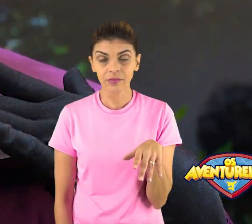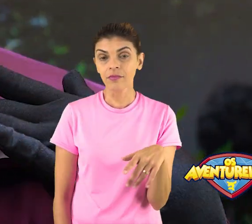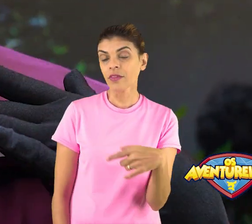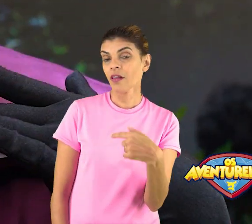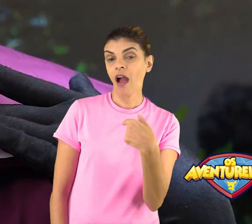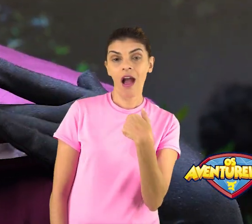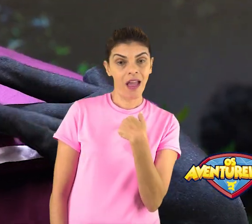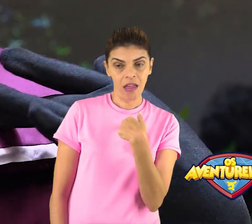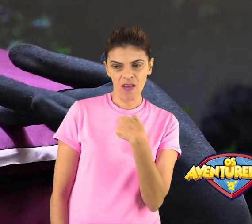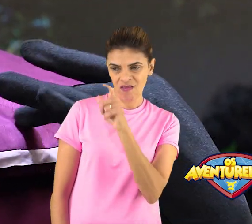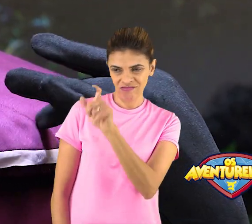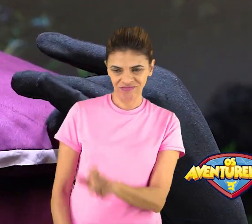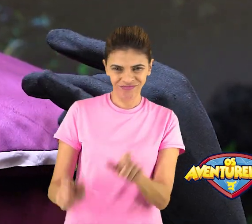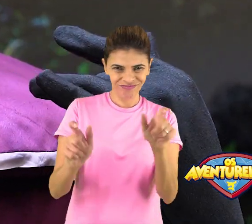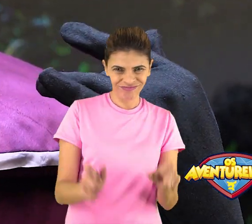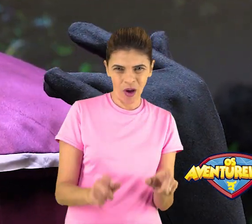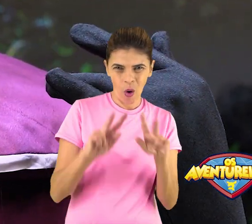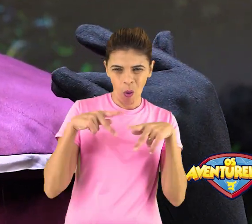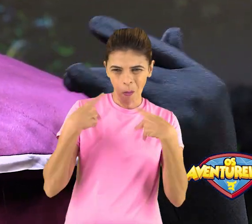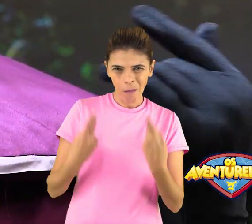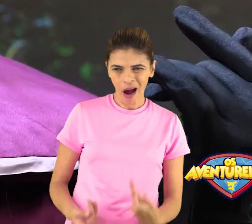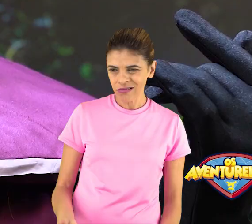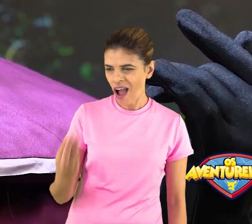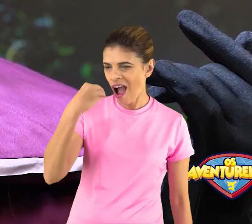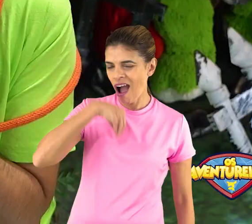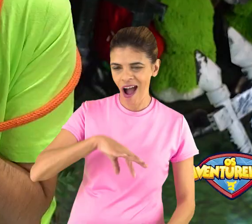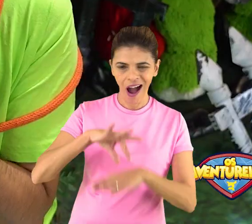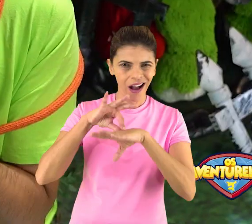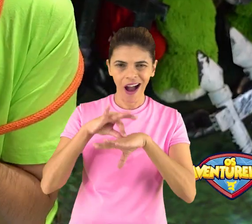Eu não como carne humana.